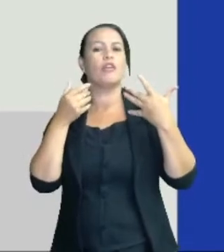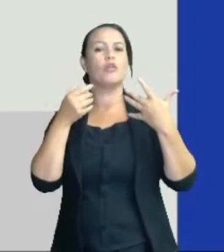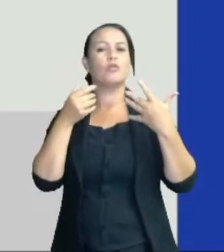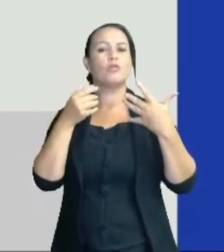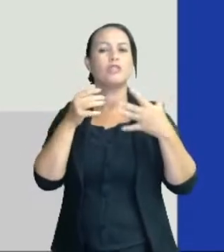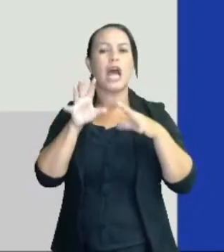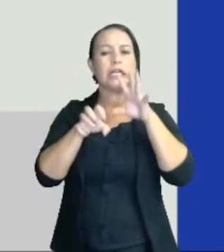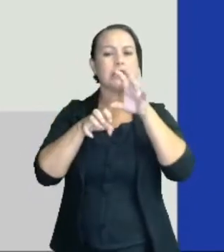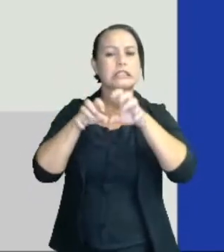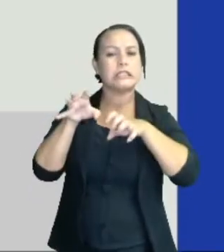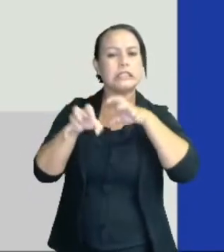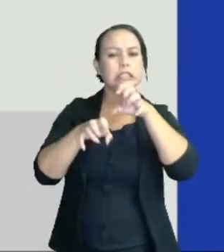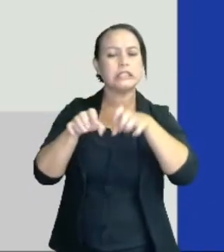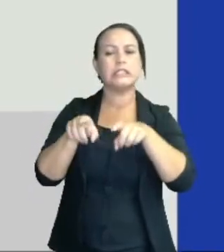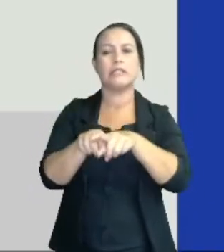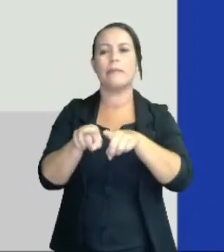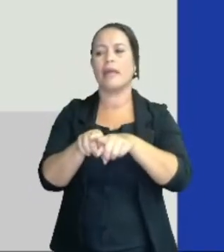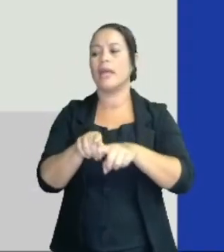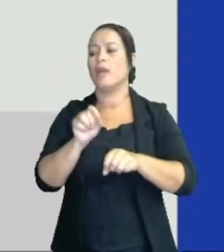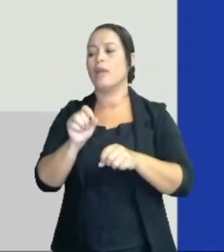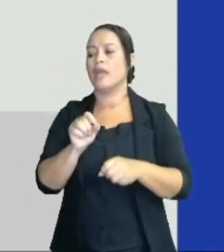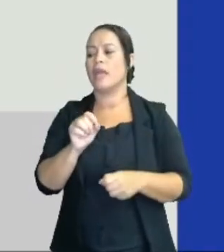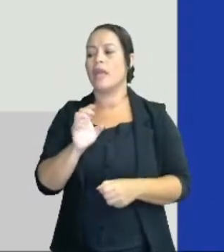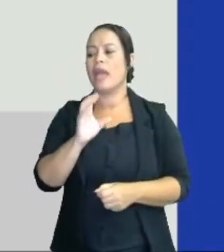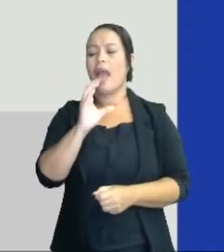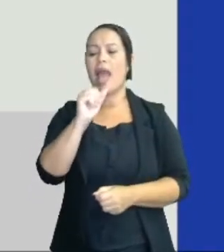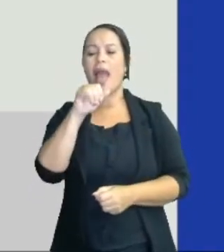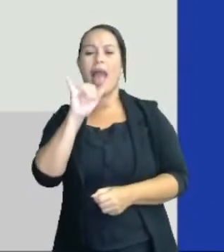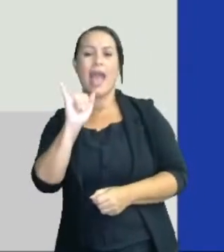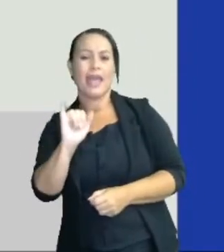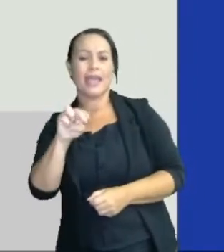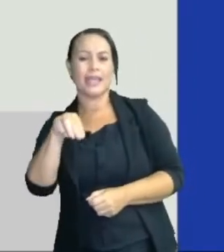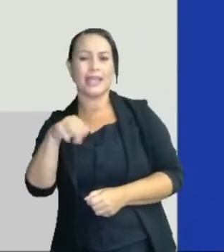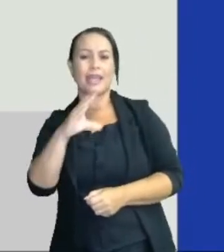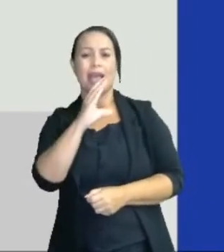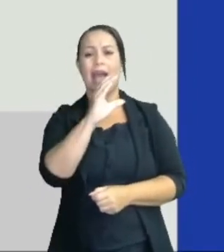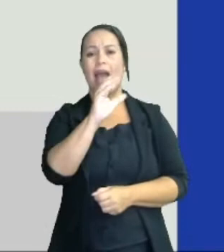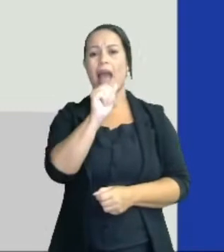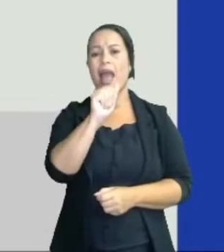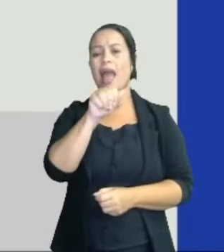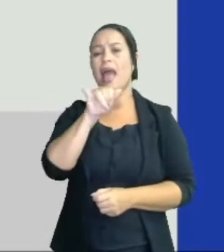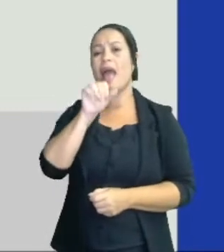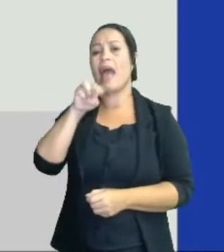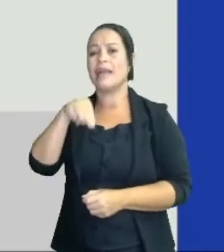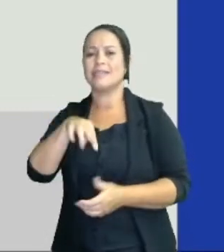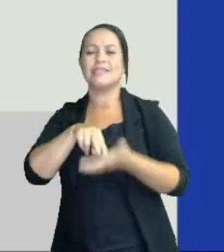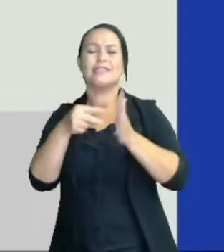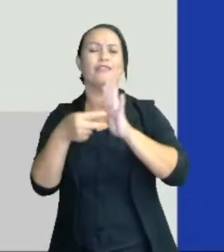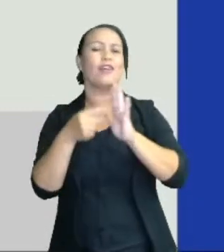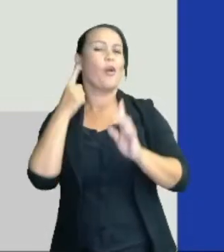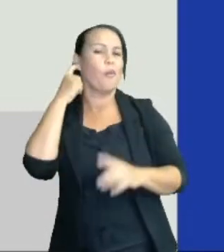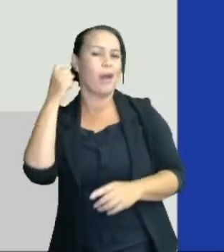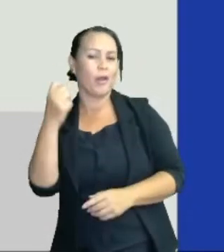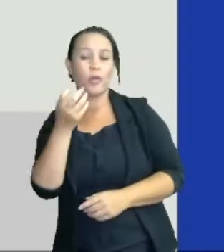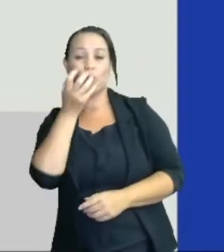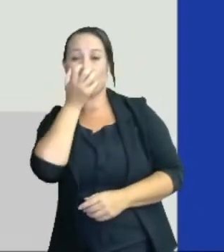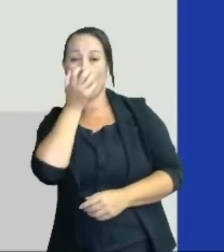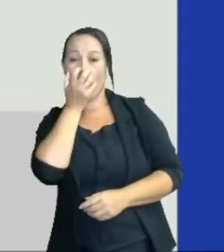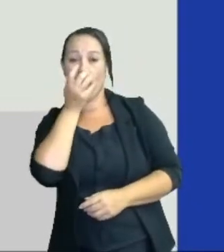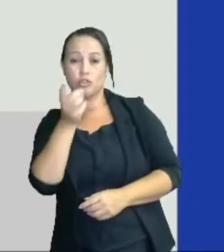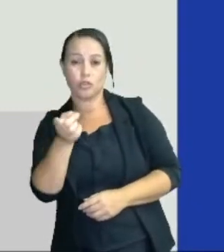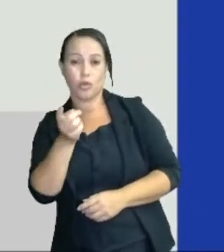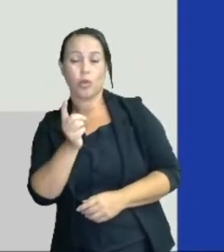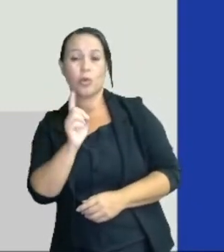traquinando com as unhas. Olha esse, Caim, Caim. Esse também é o som do